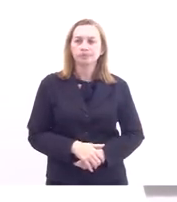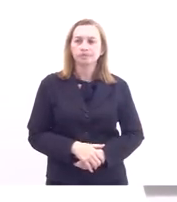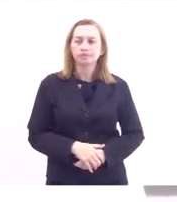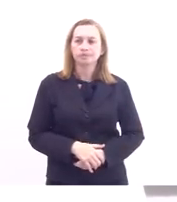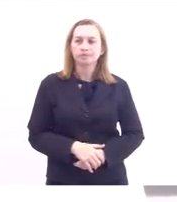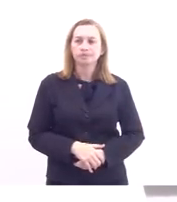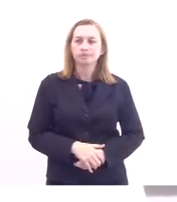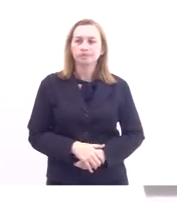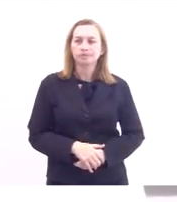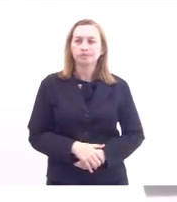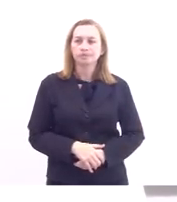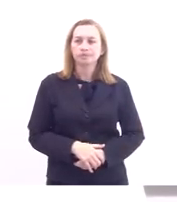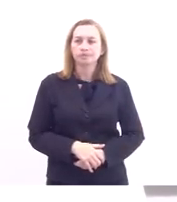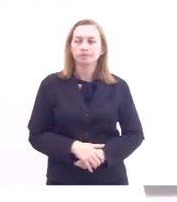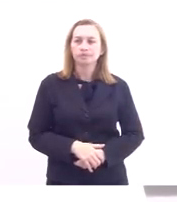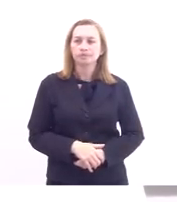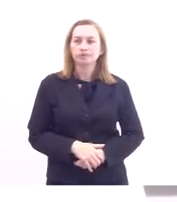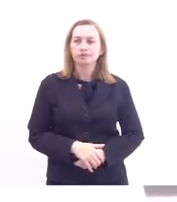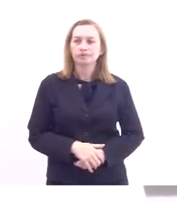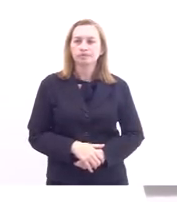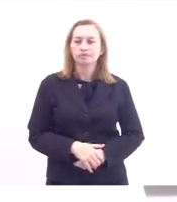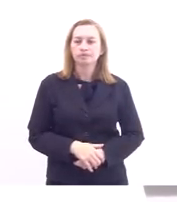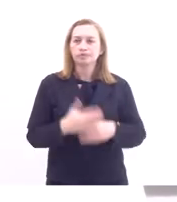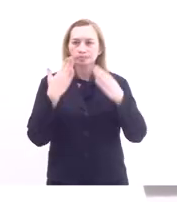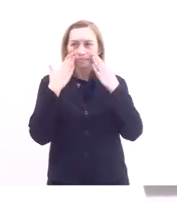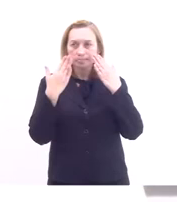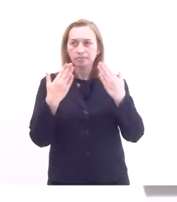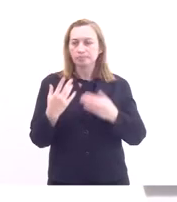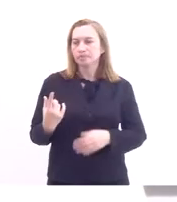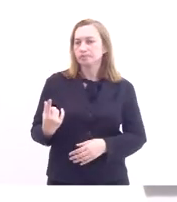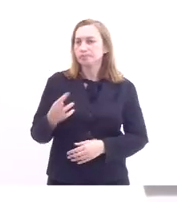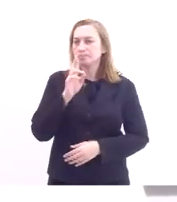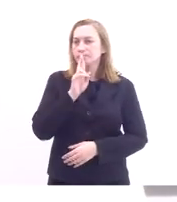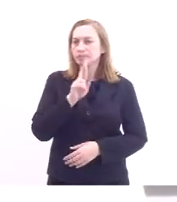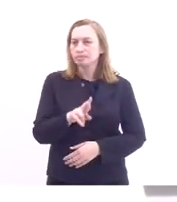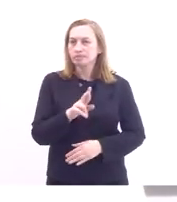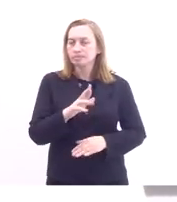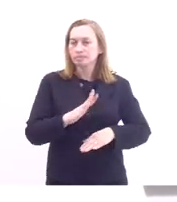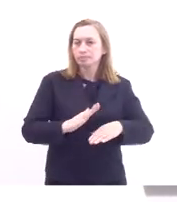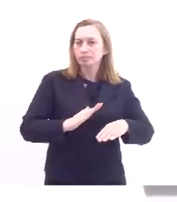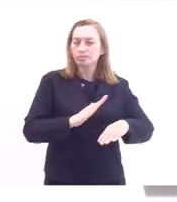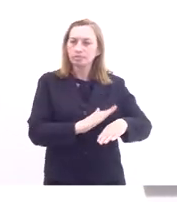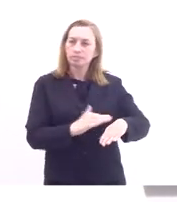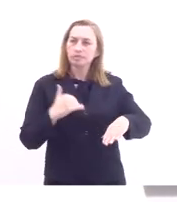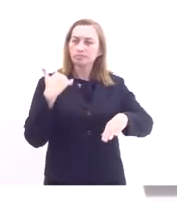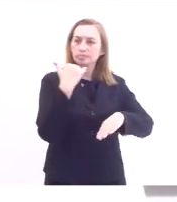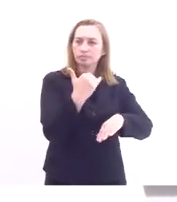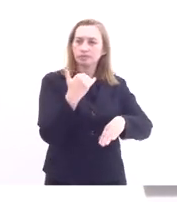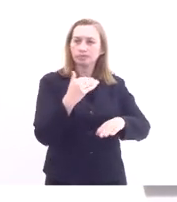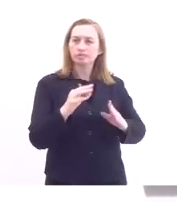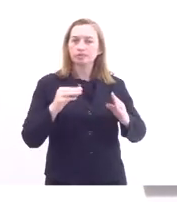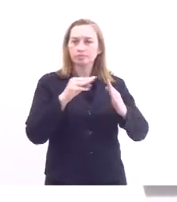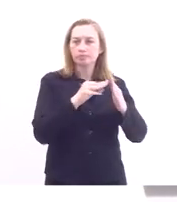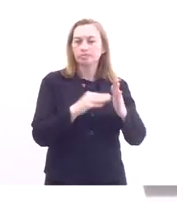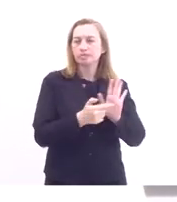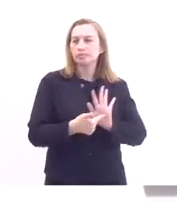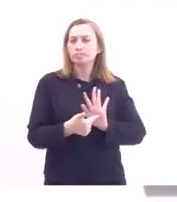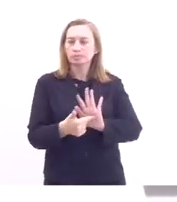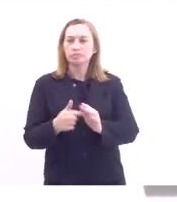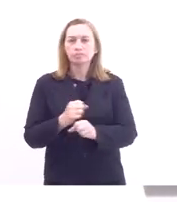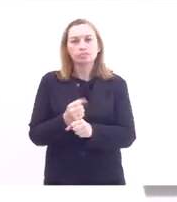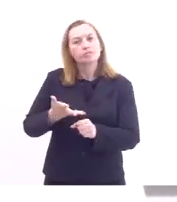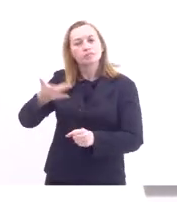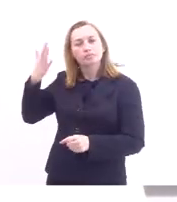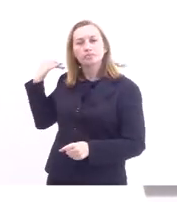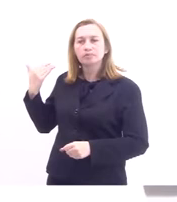tendência de apresentar os valores, resultados acima das metas que foram estabelecidas no ano